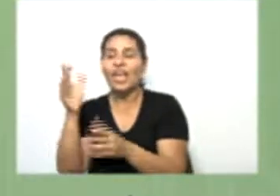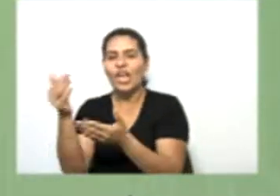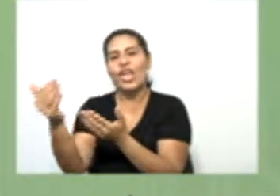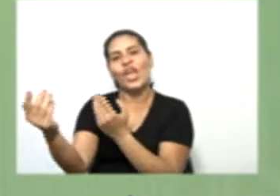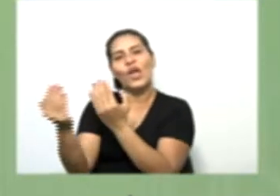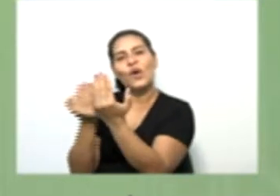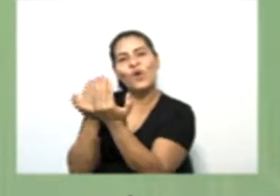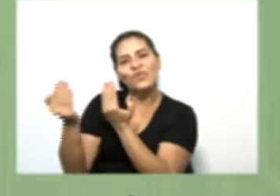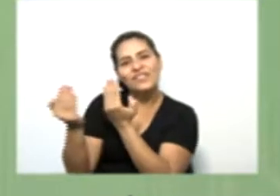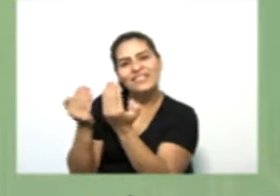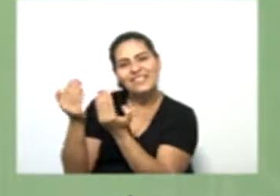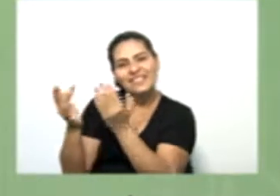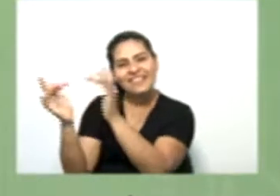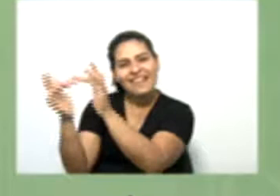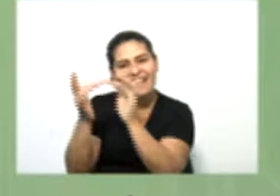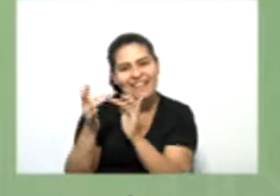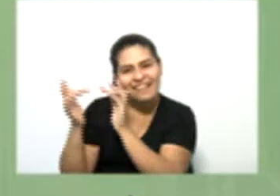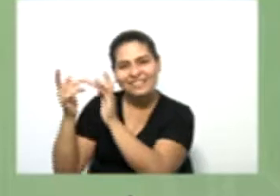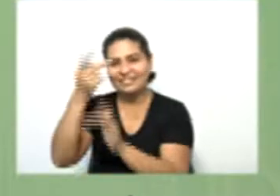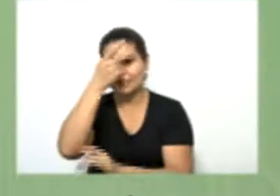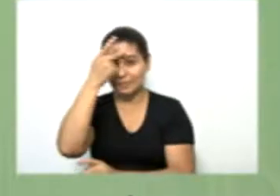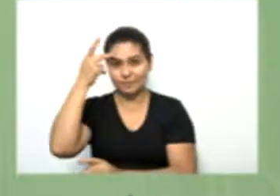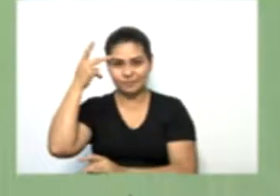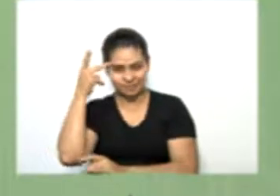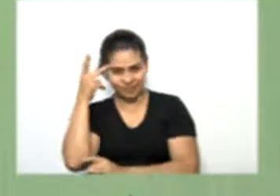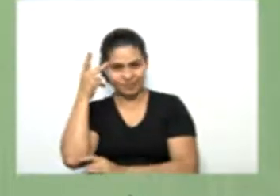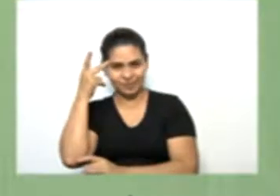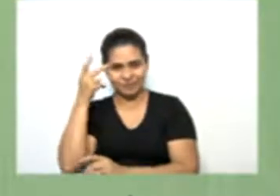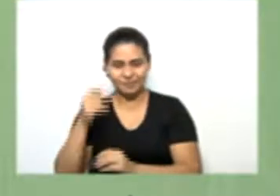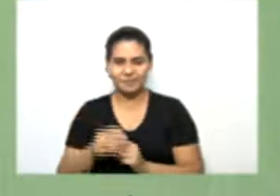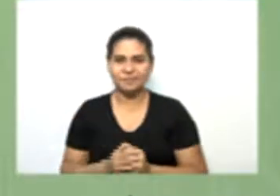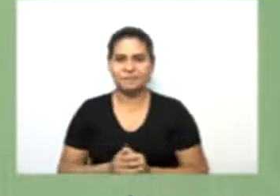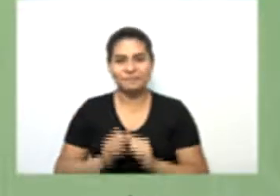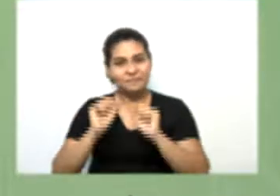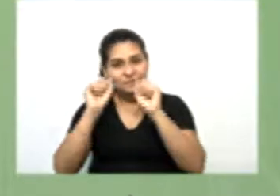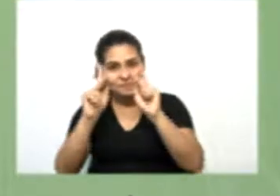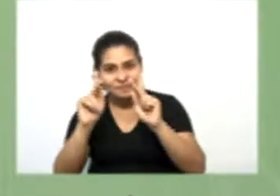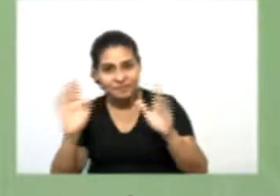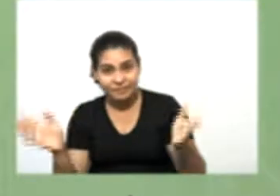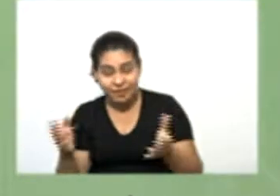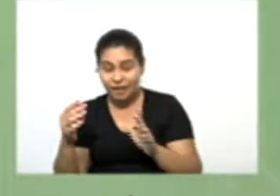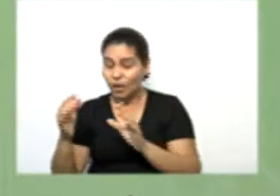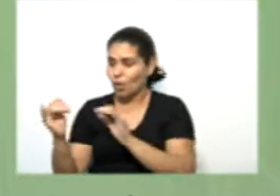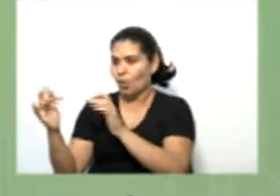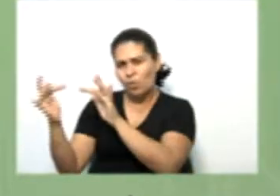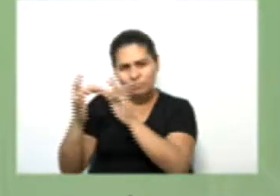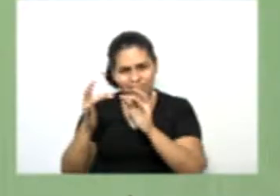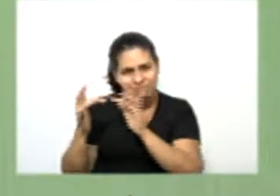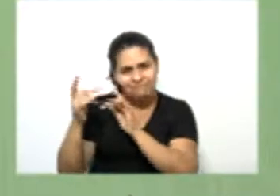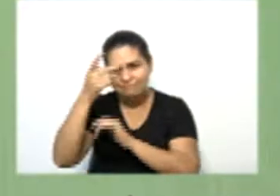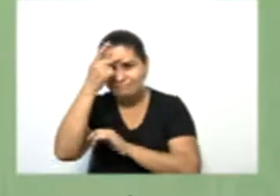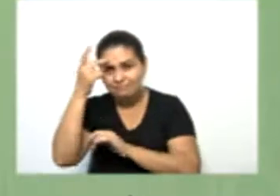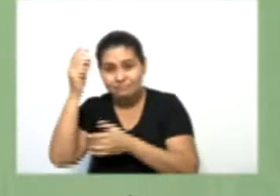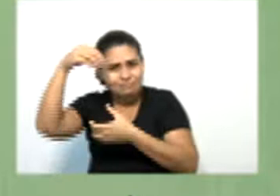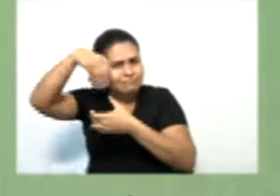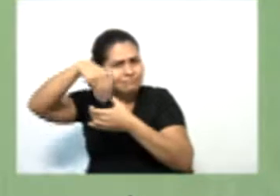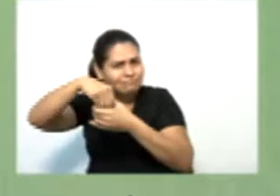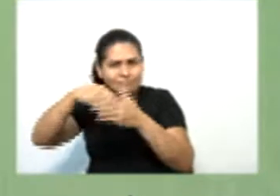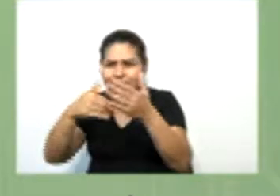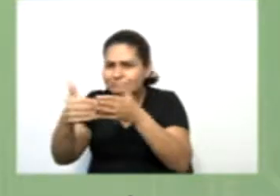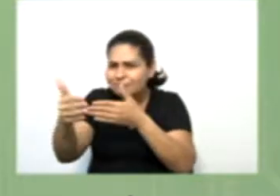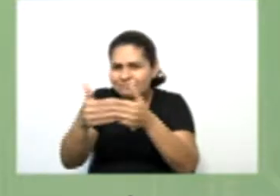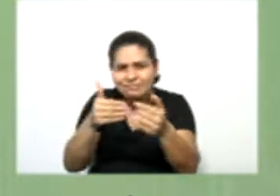relações humanas. Isso é relações pessoais, ok? As relações pessoais dentro de